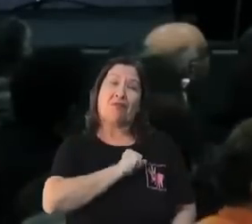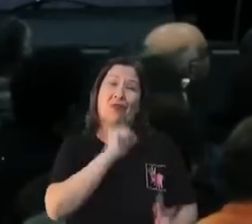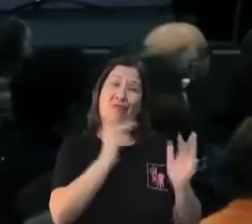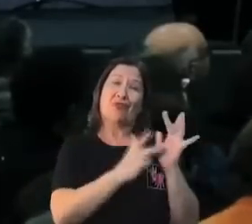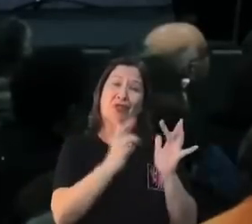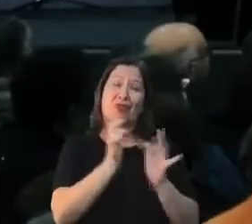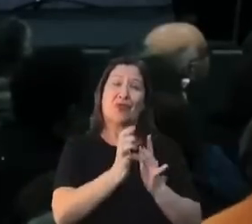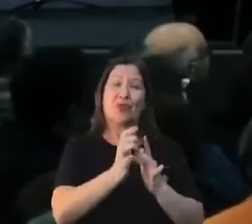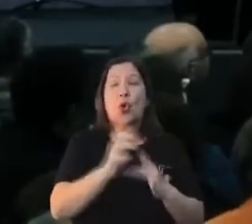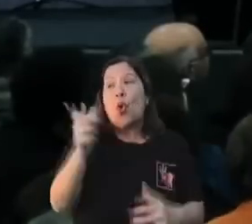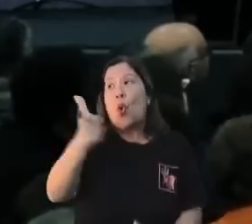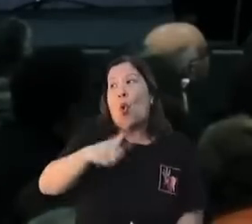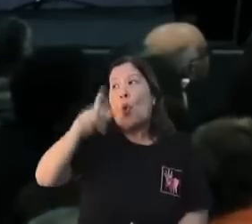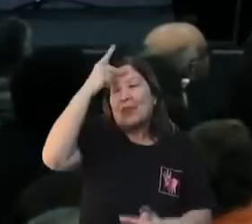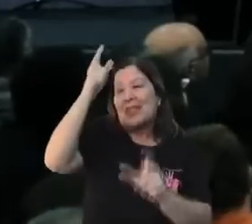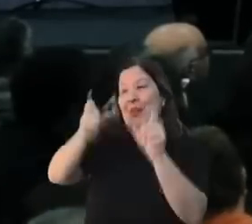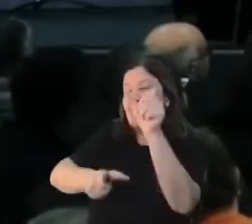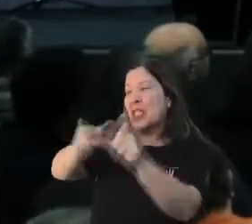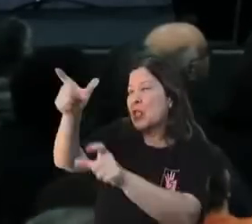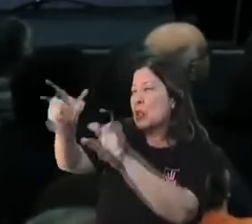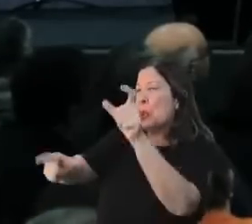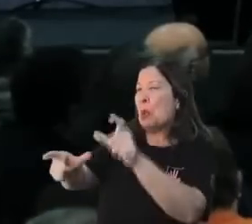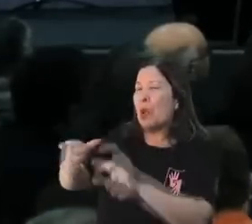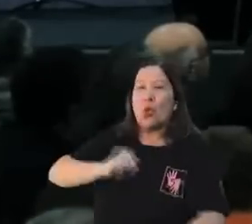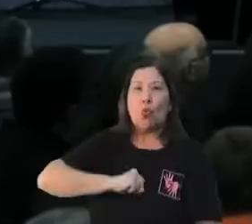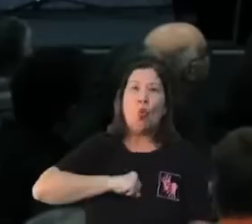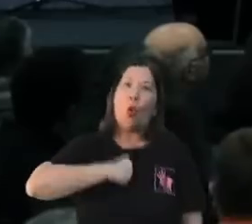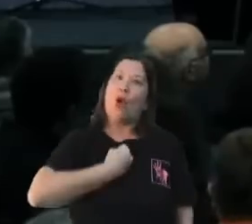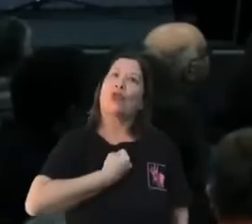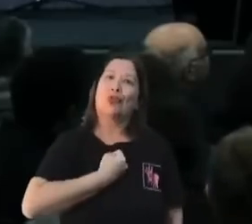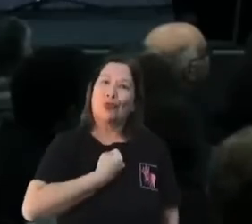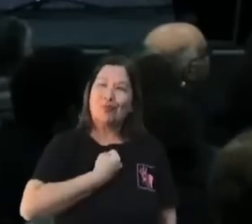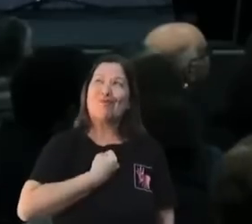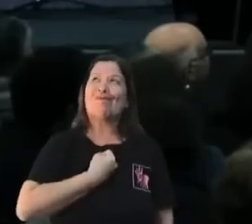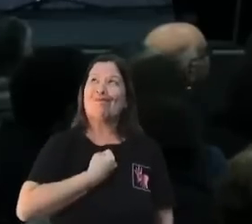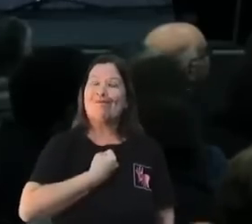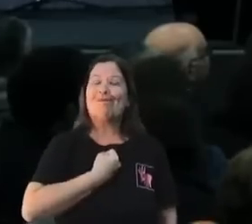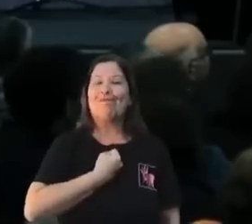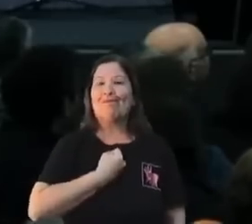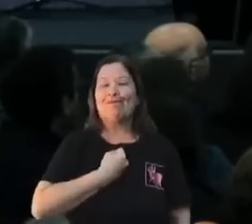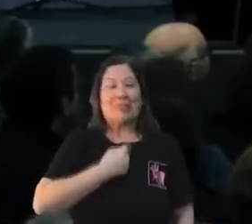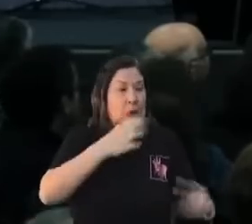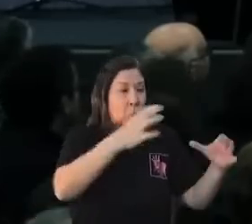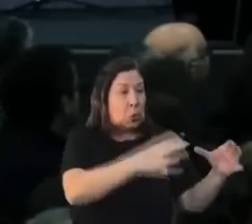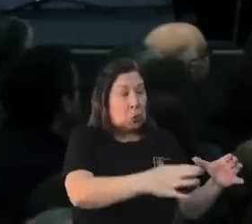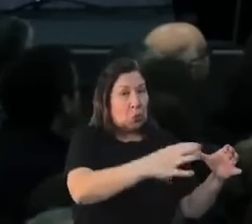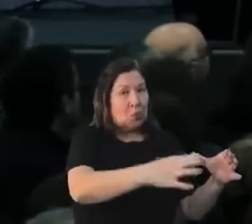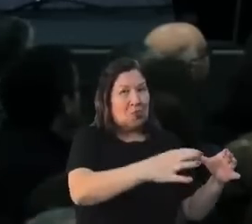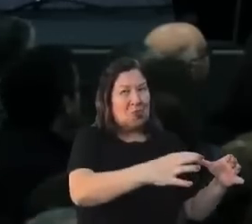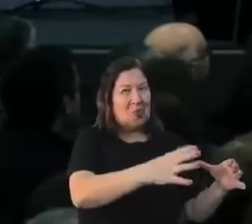Enquanto ele é servido por uns, ele é hostilizado por outros.